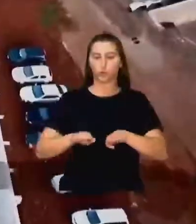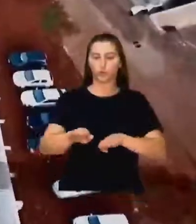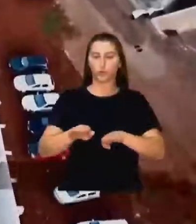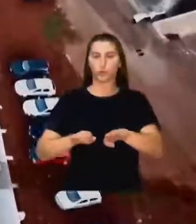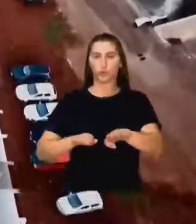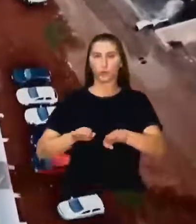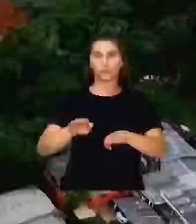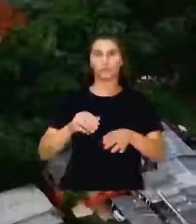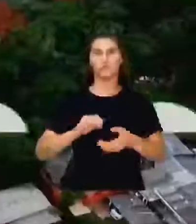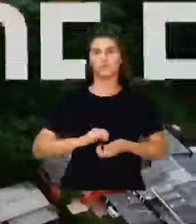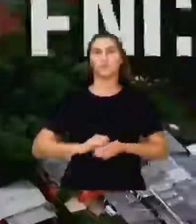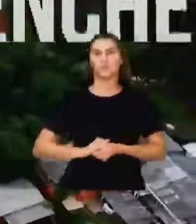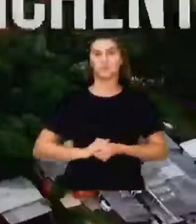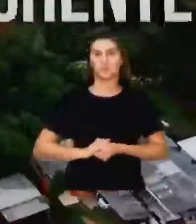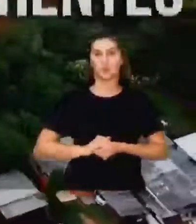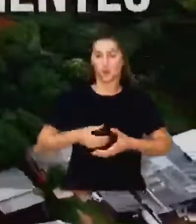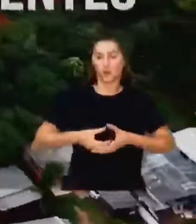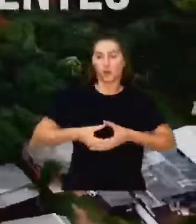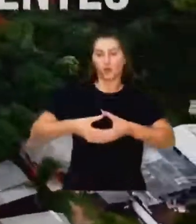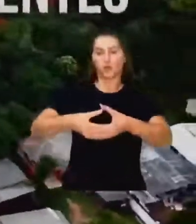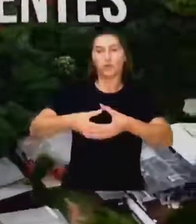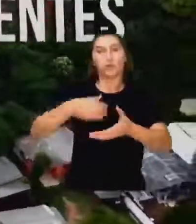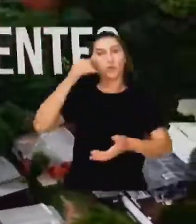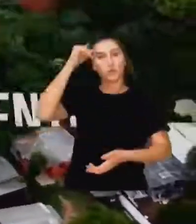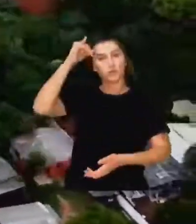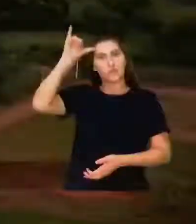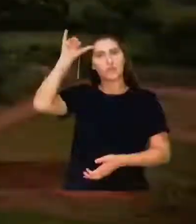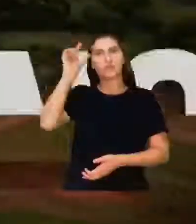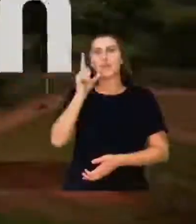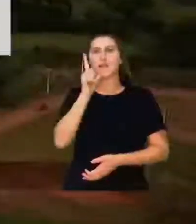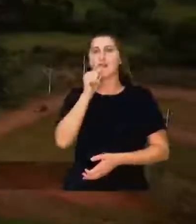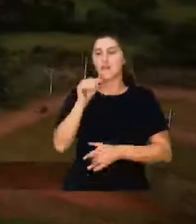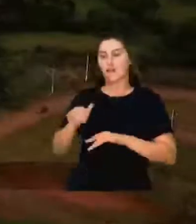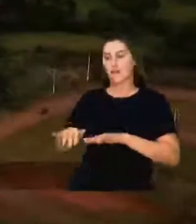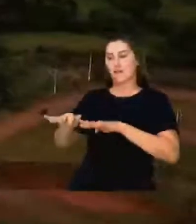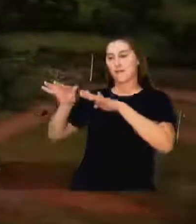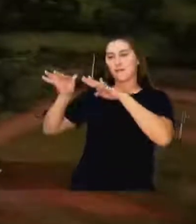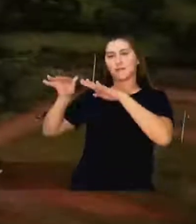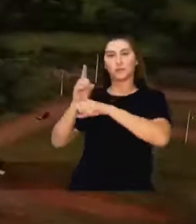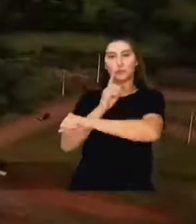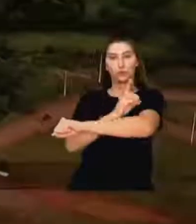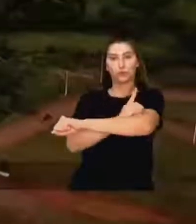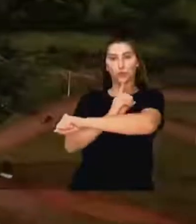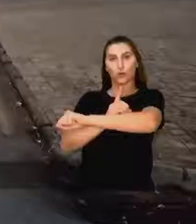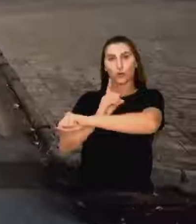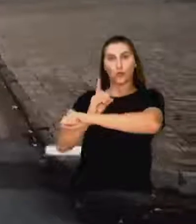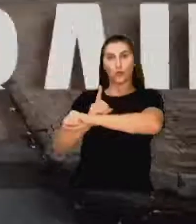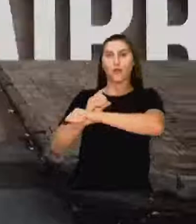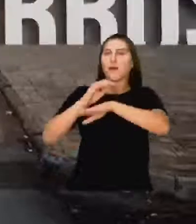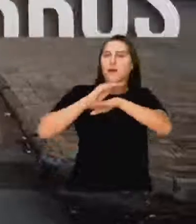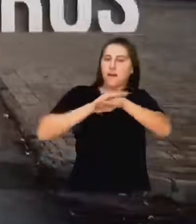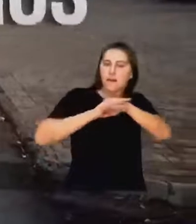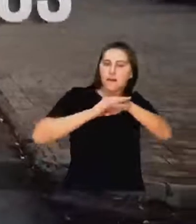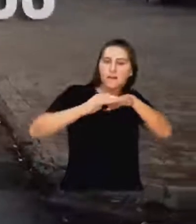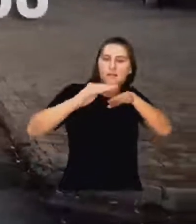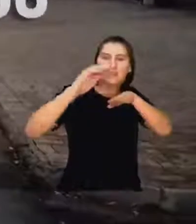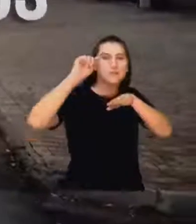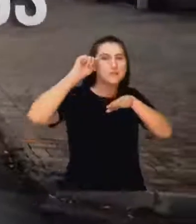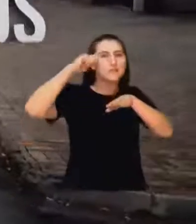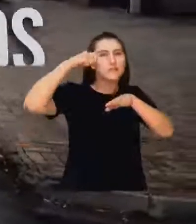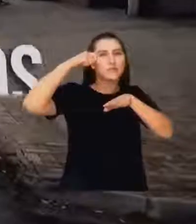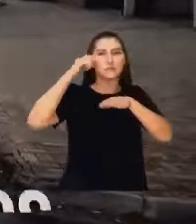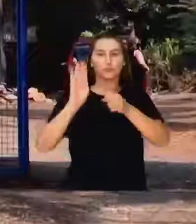Trincheira. Túnel de contenção de enchentes. Novo contorno. Asfalto